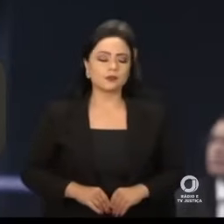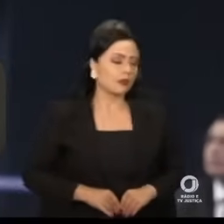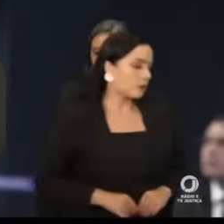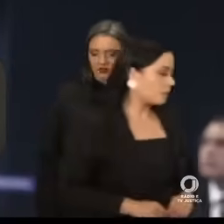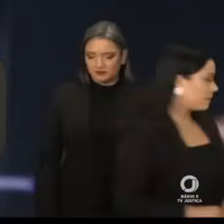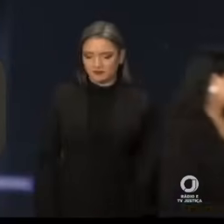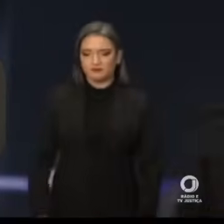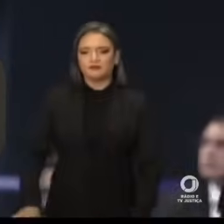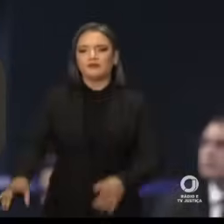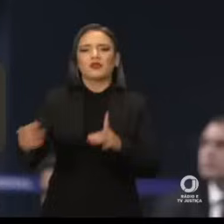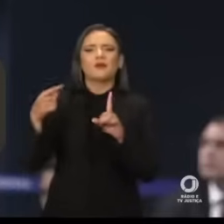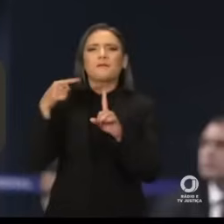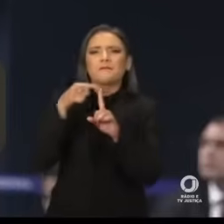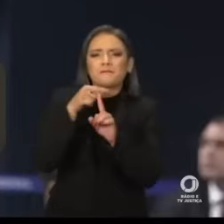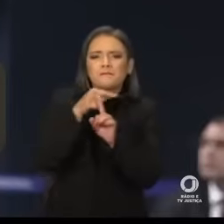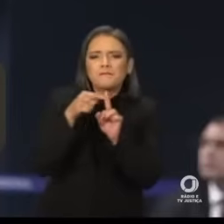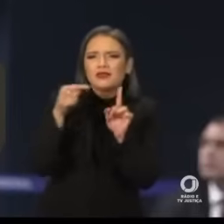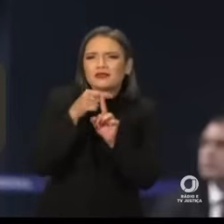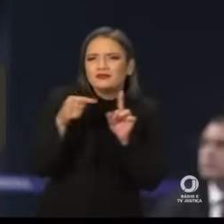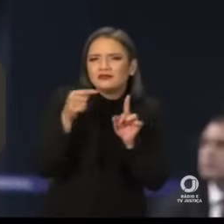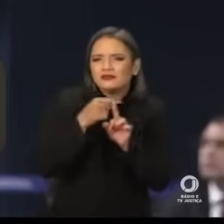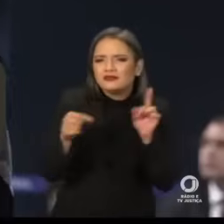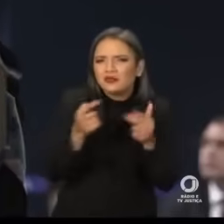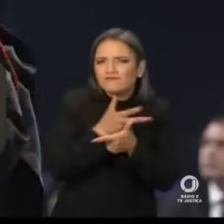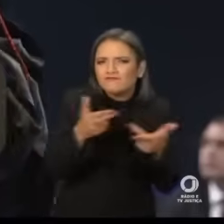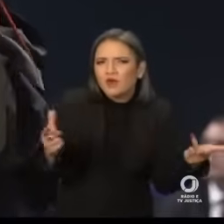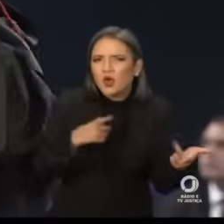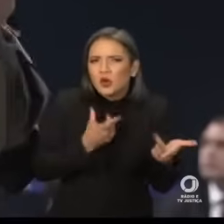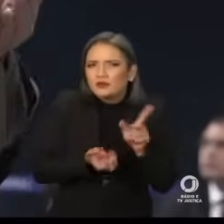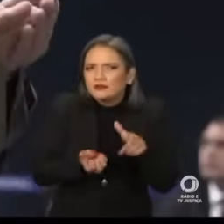delação e, ainda assim,